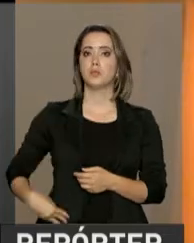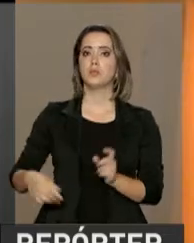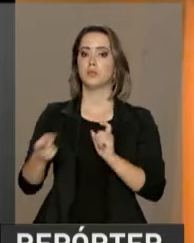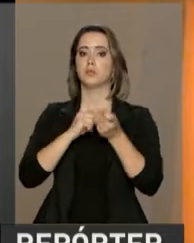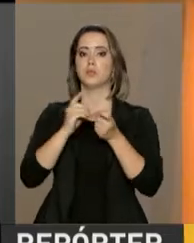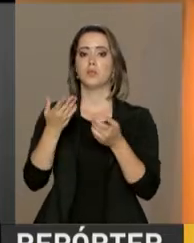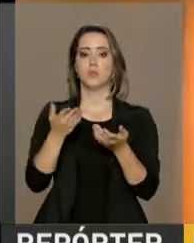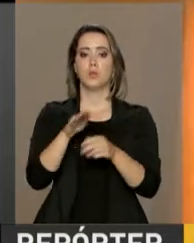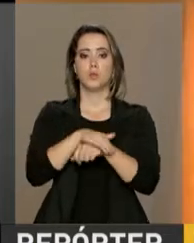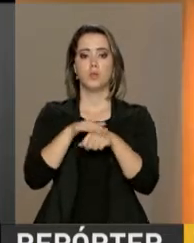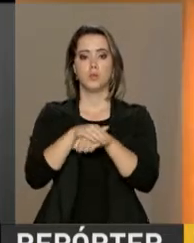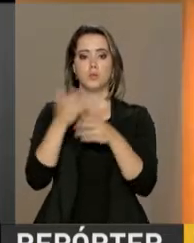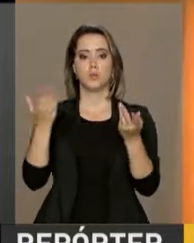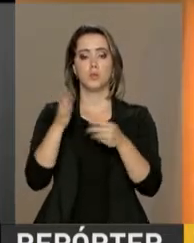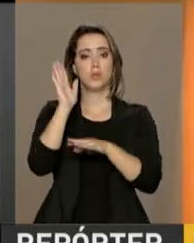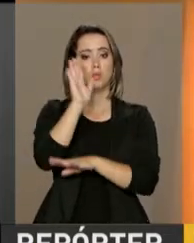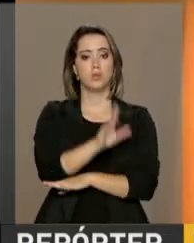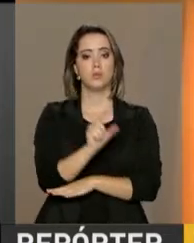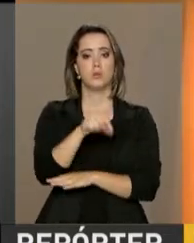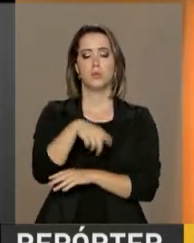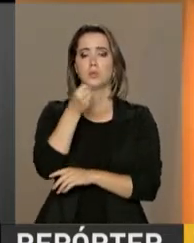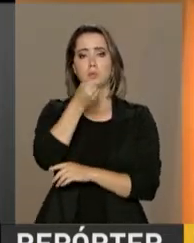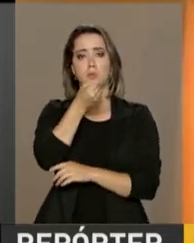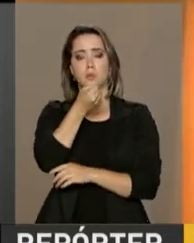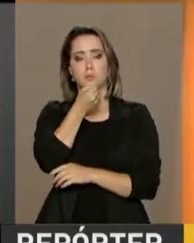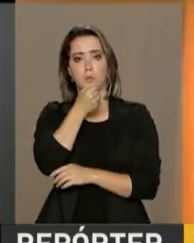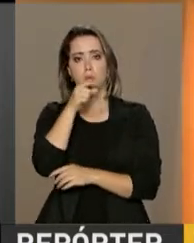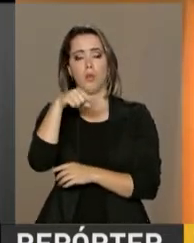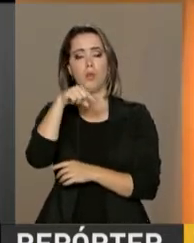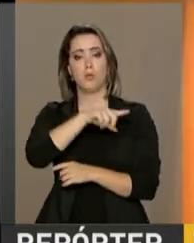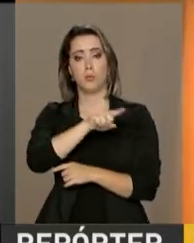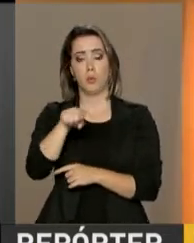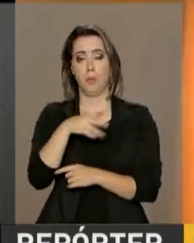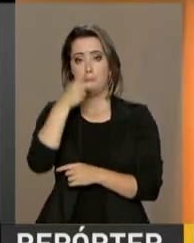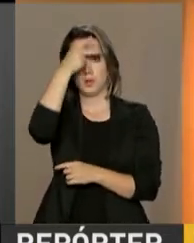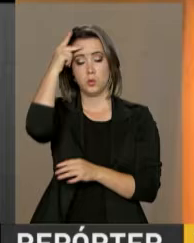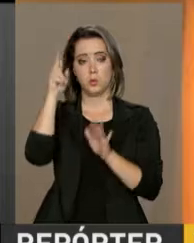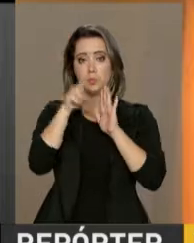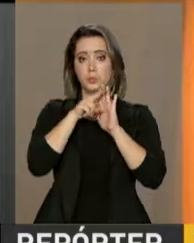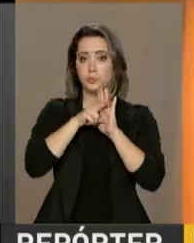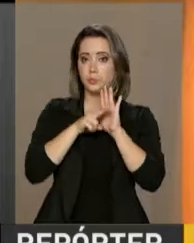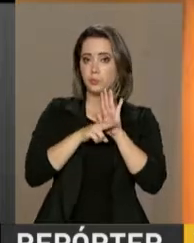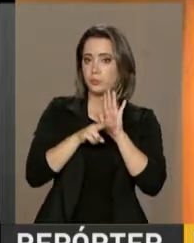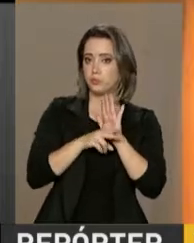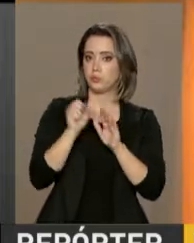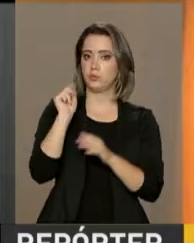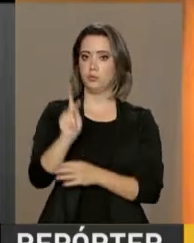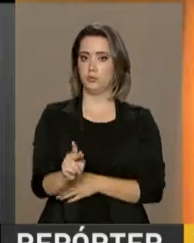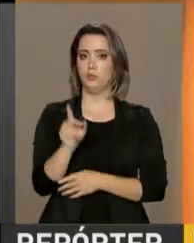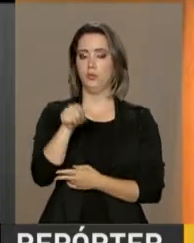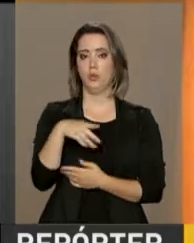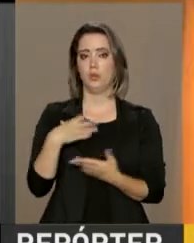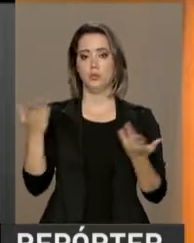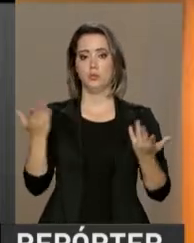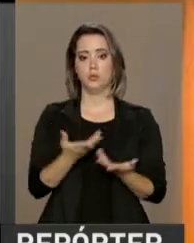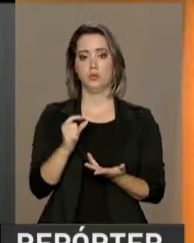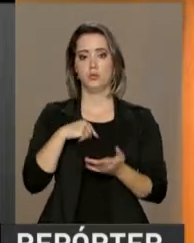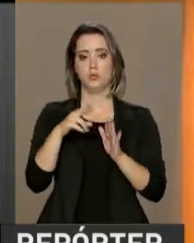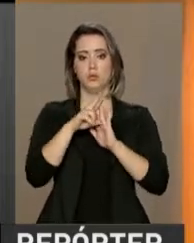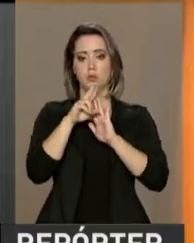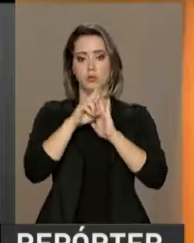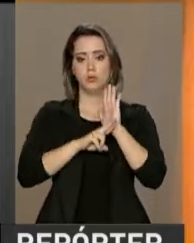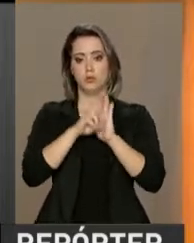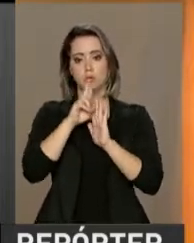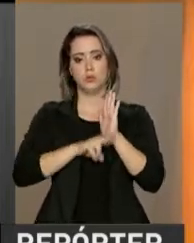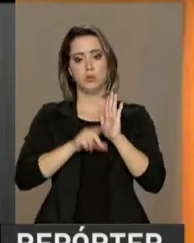conversou agora tarde com os jornalistas a quem o assunto sobre a reforma da previdência segundo o ministro a qual o relatório